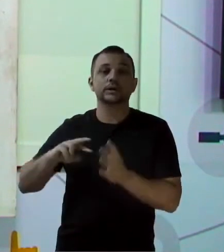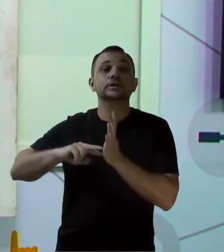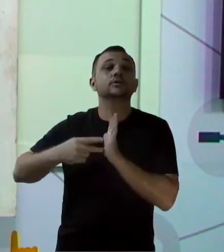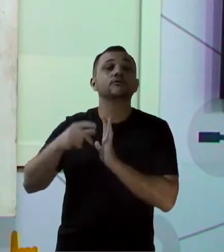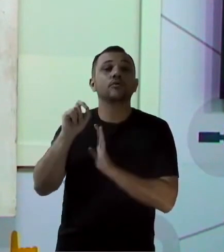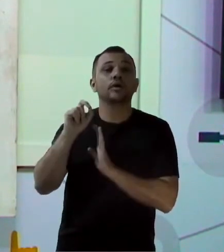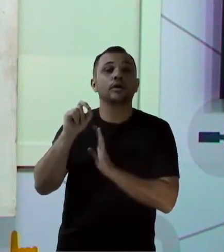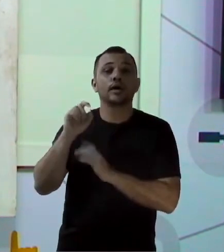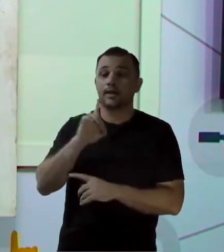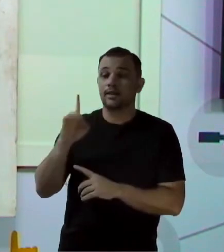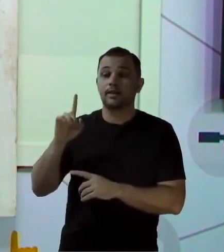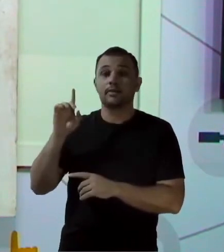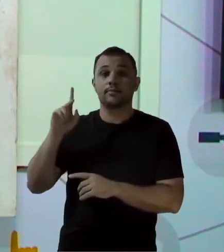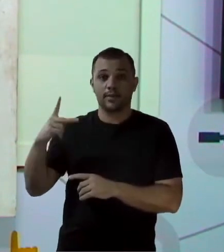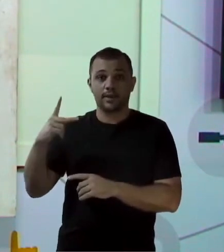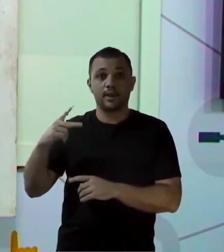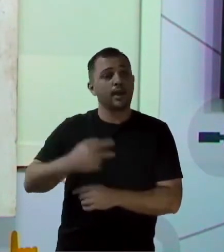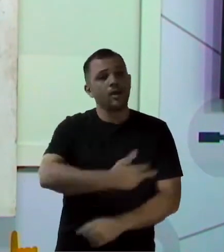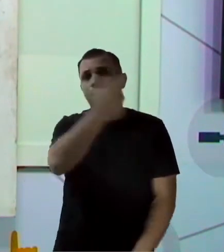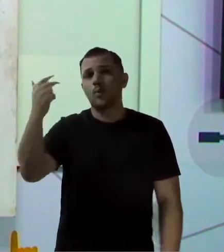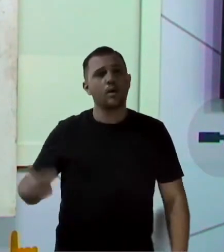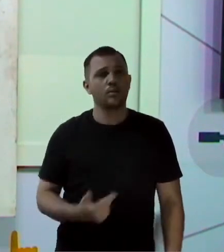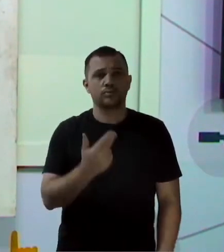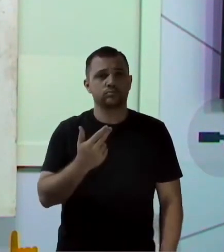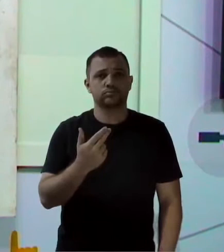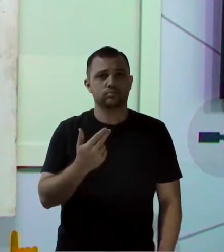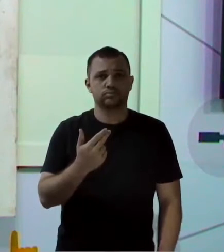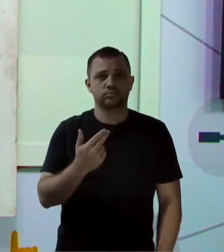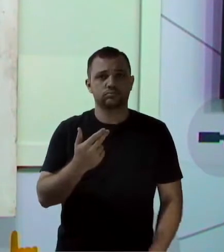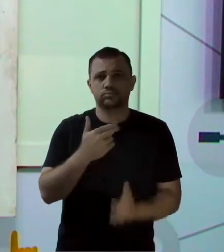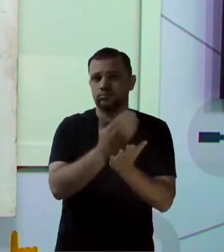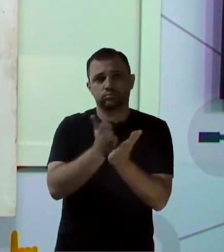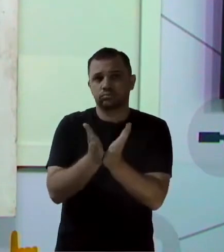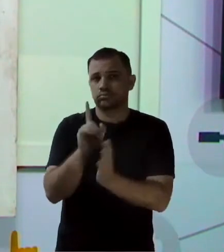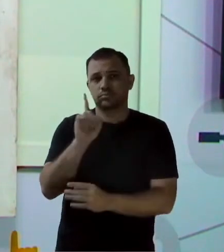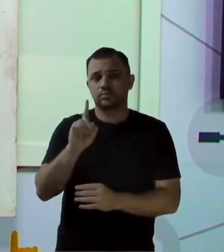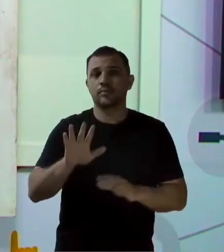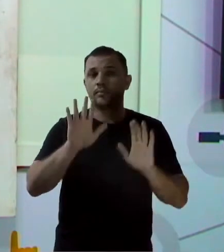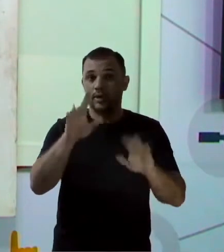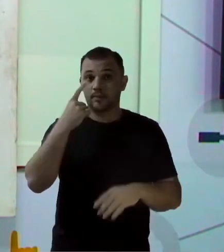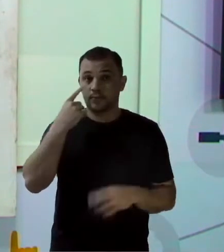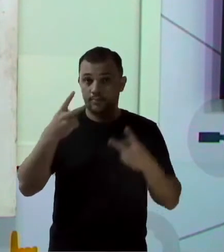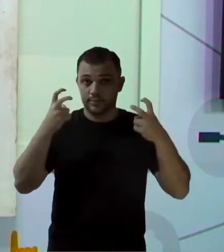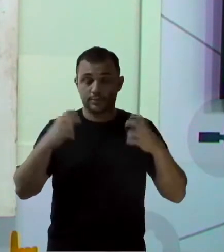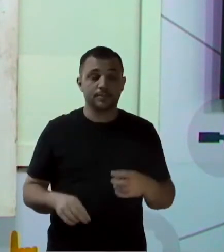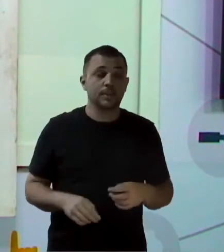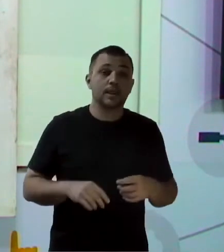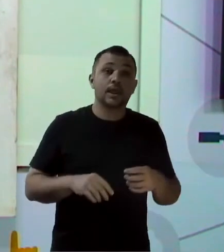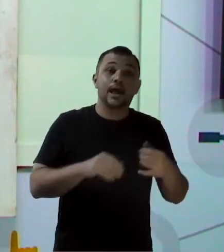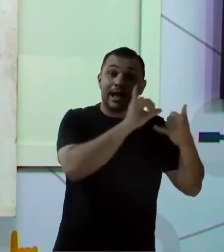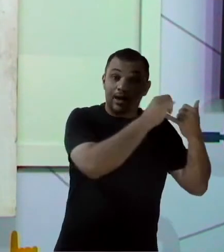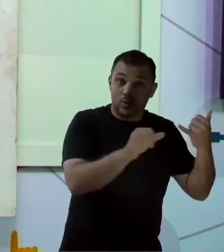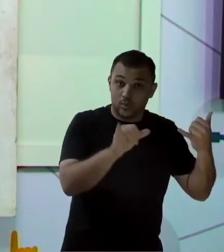DDP. Beleza. E aqui, o que a gente tem com as correntes? Ela é a mesma? Não. A corrente fez o quê,